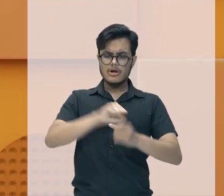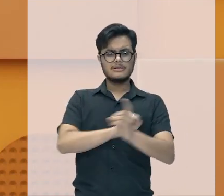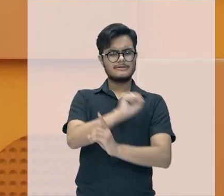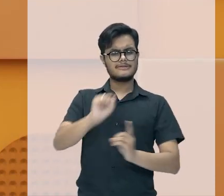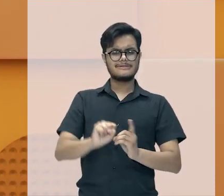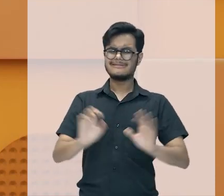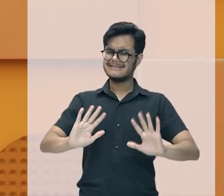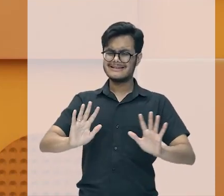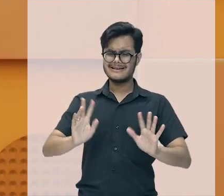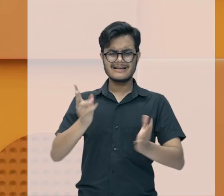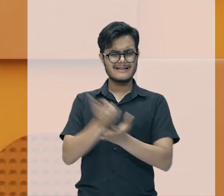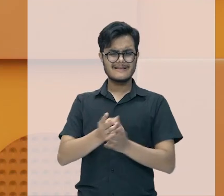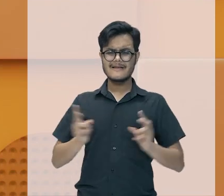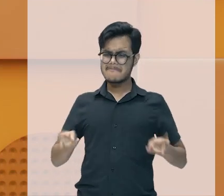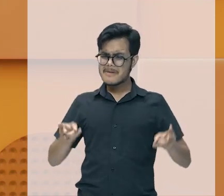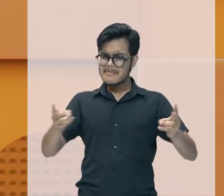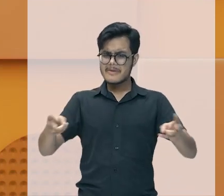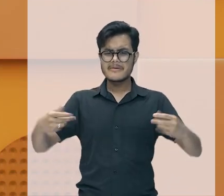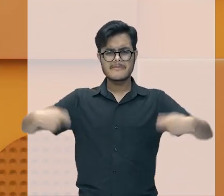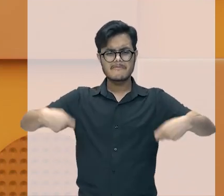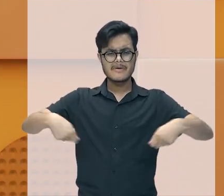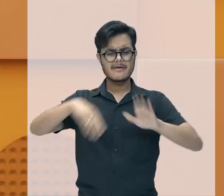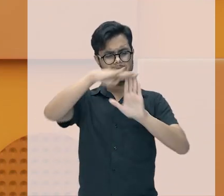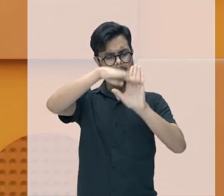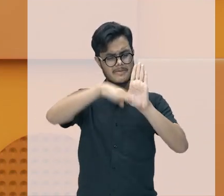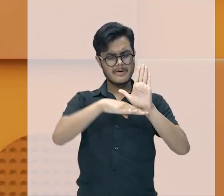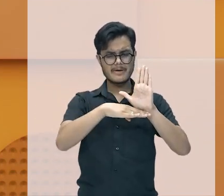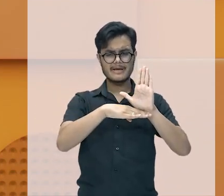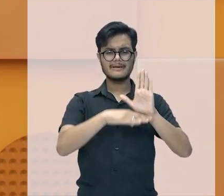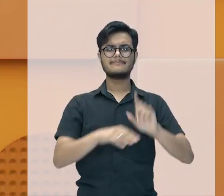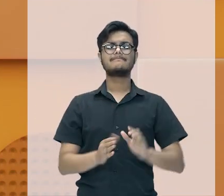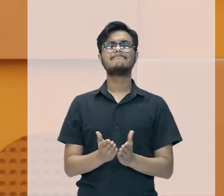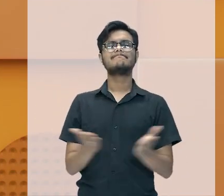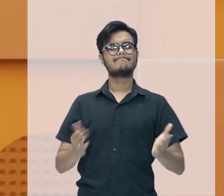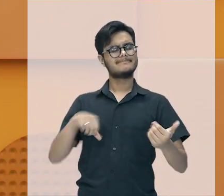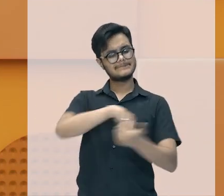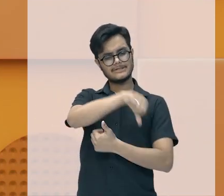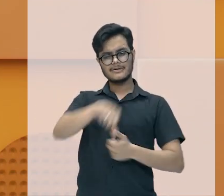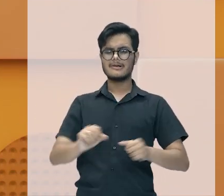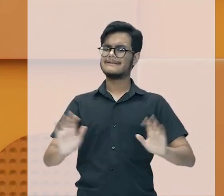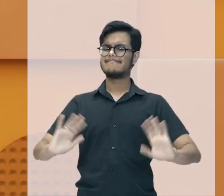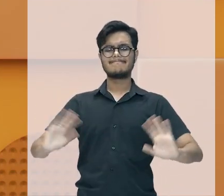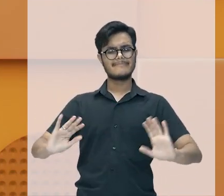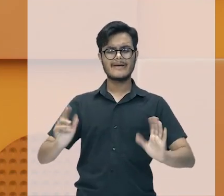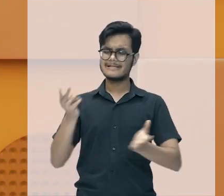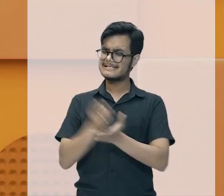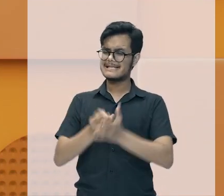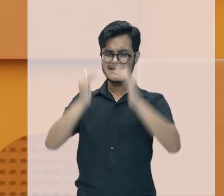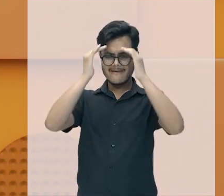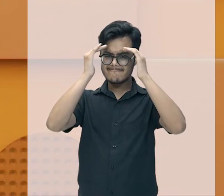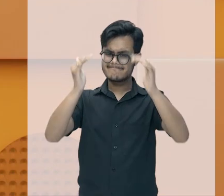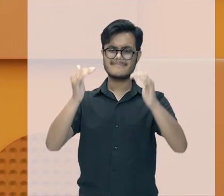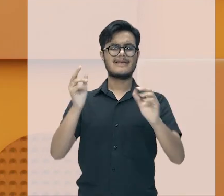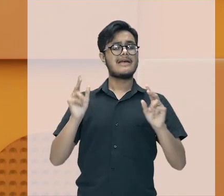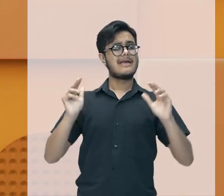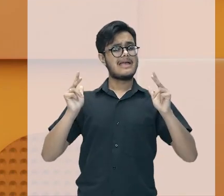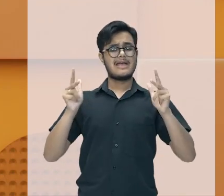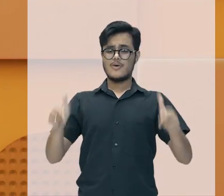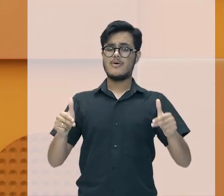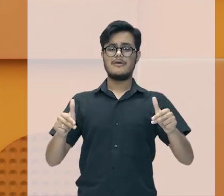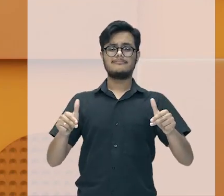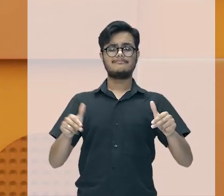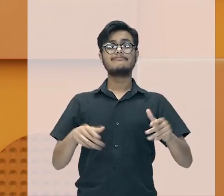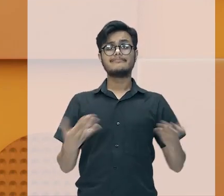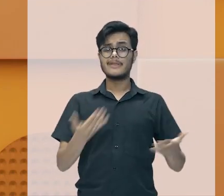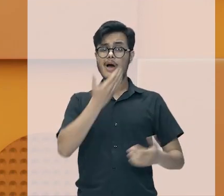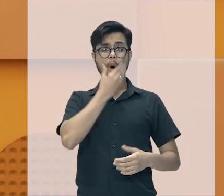tá? Na sociedade hierarquizada, em estamento, raramente havia mobilidade social. Então, camponeses se casavam